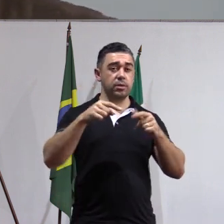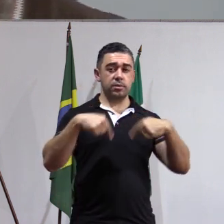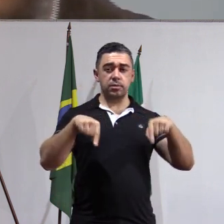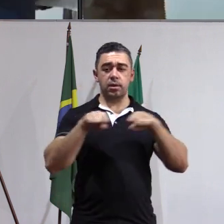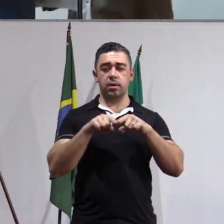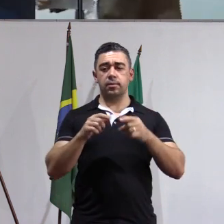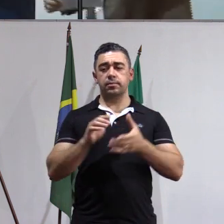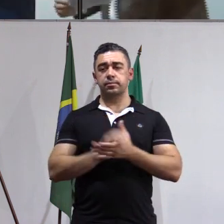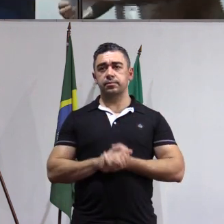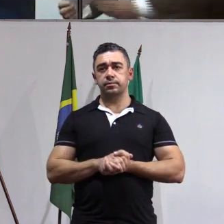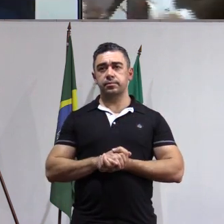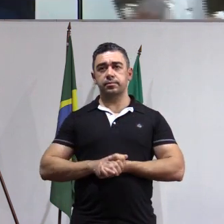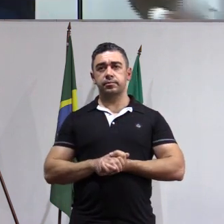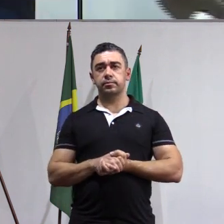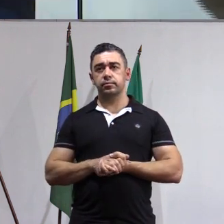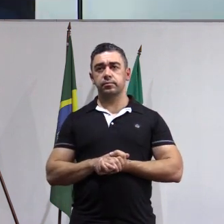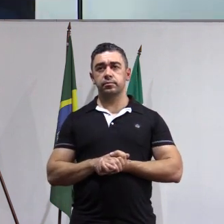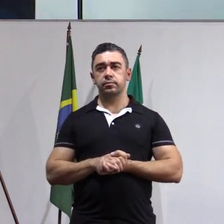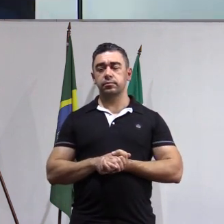obrigado.